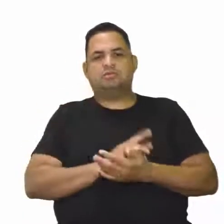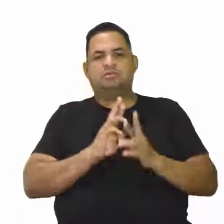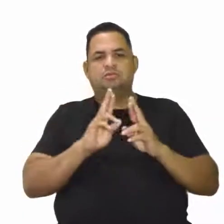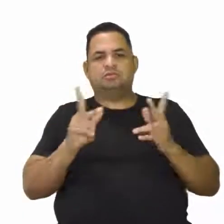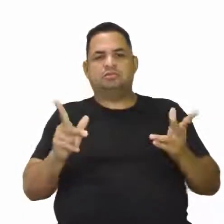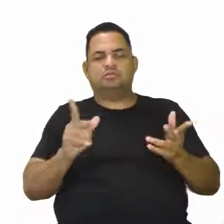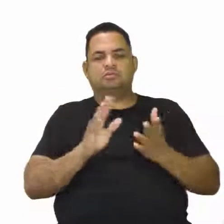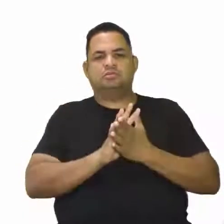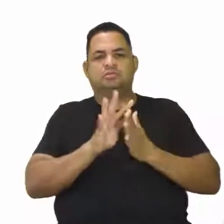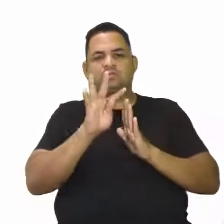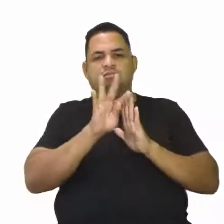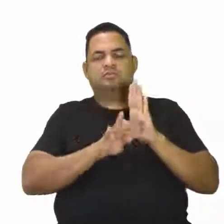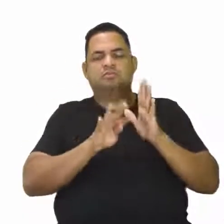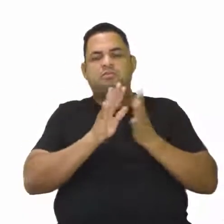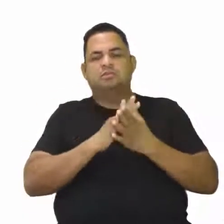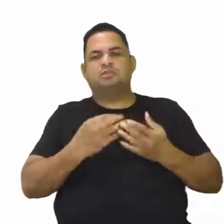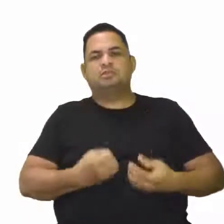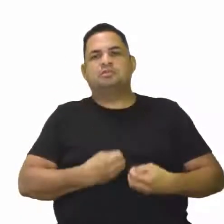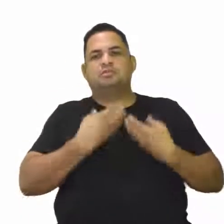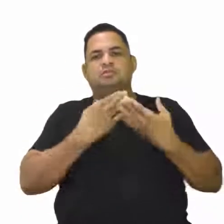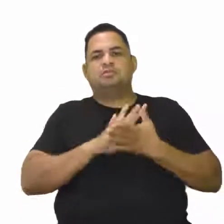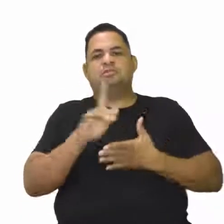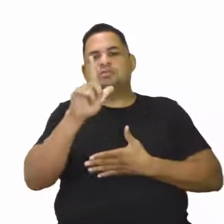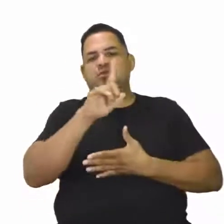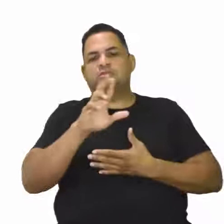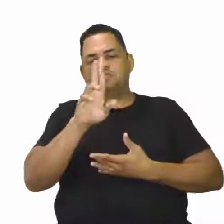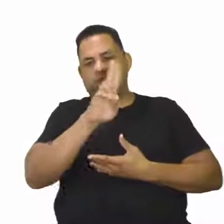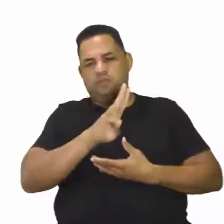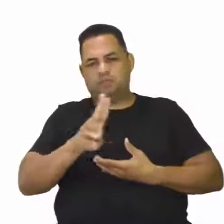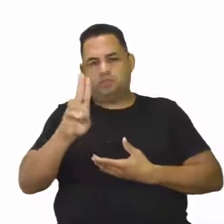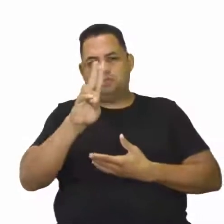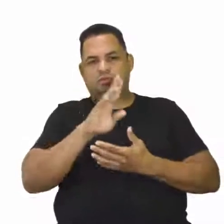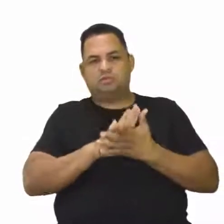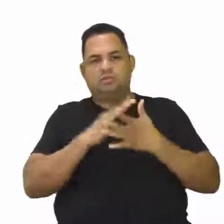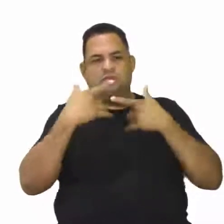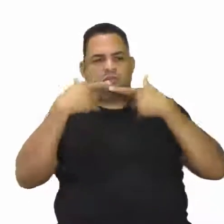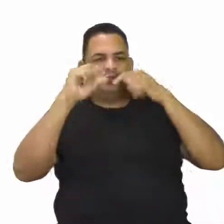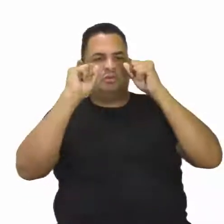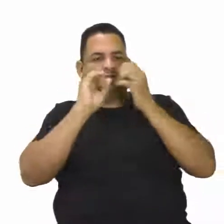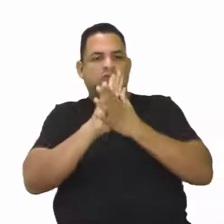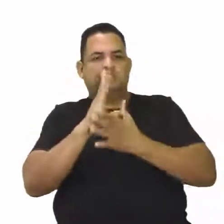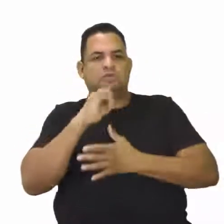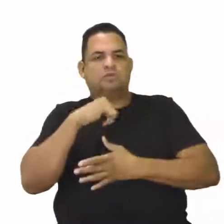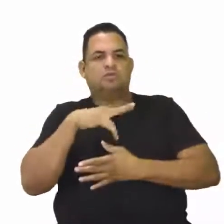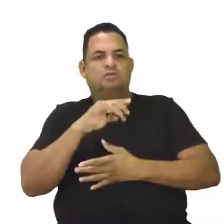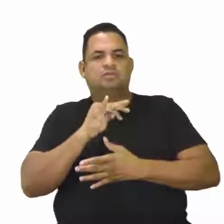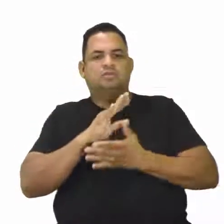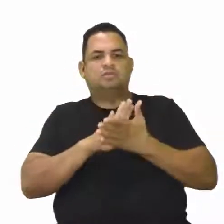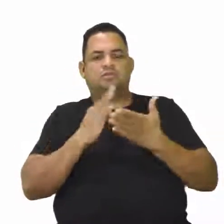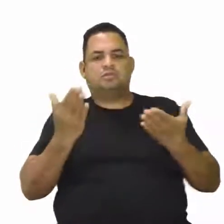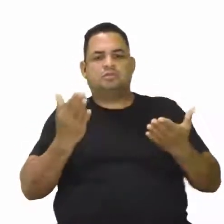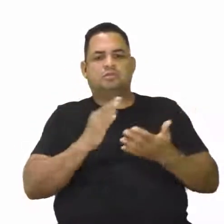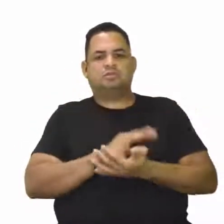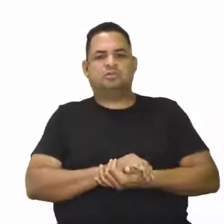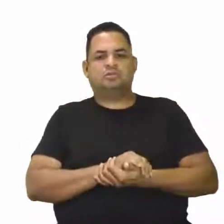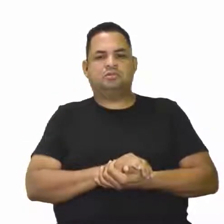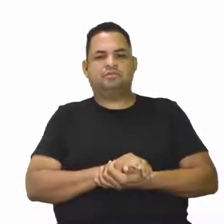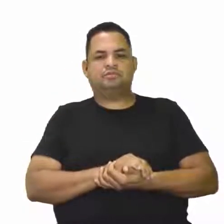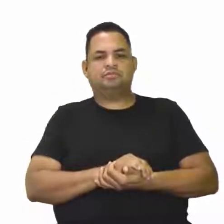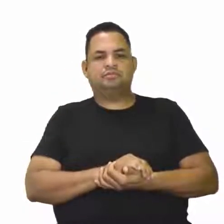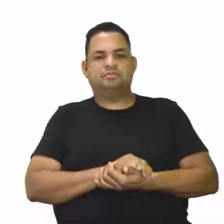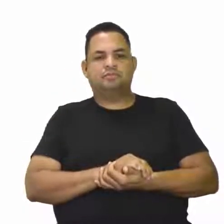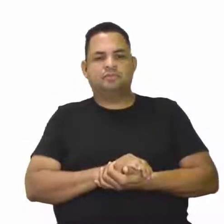Diferente dos textos poéticos ou literários, que utilizam ali a linguagem conativa. Conotativa. A